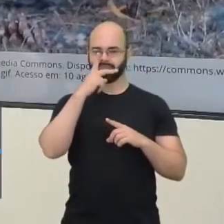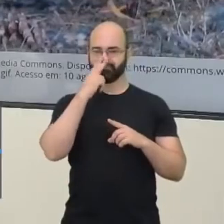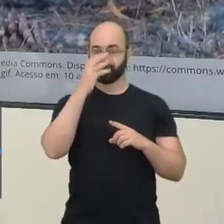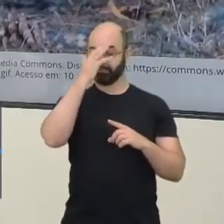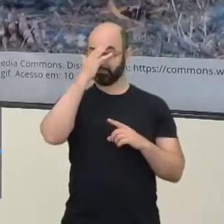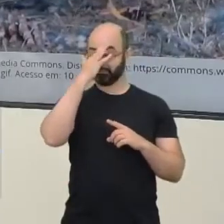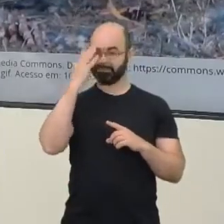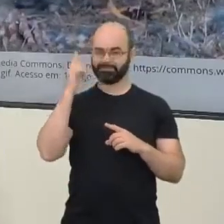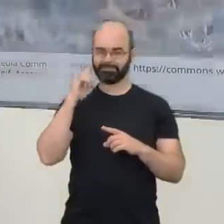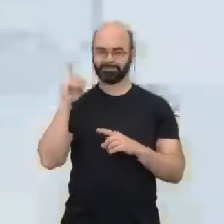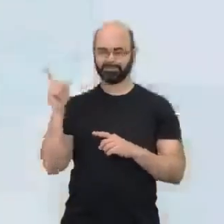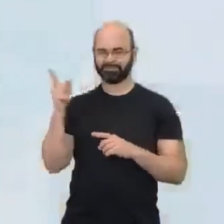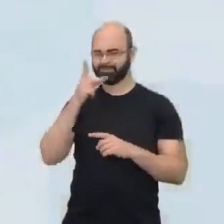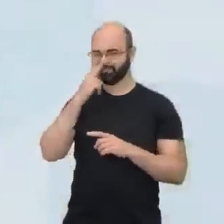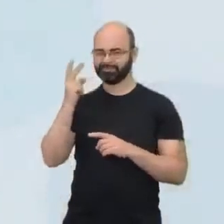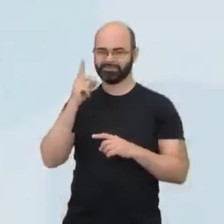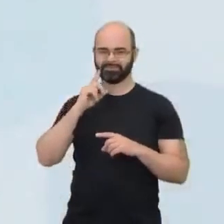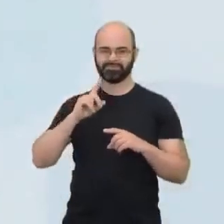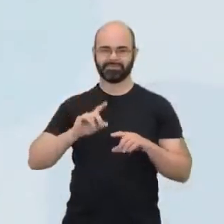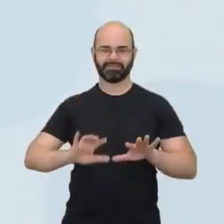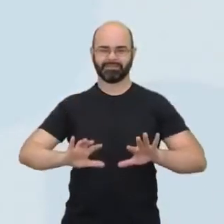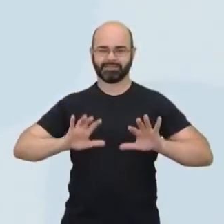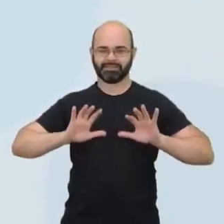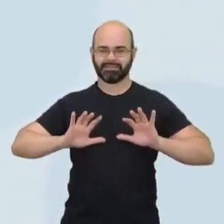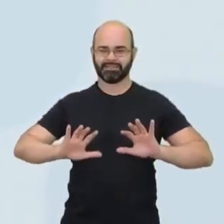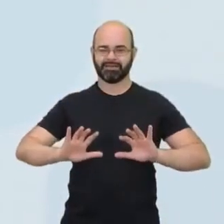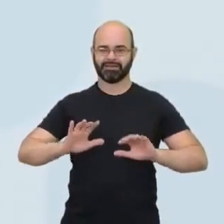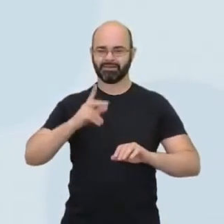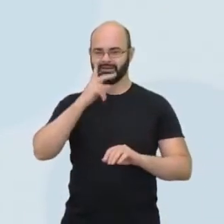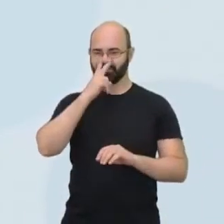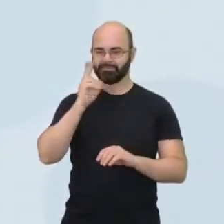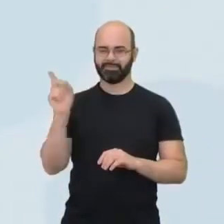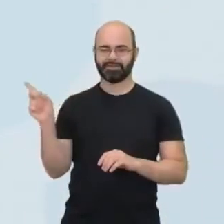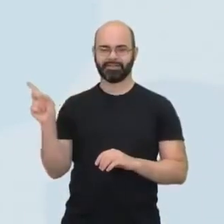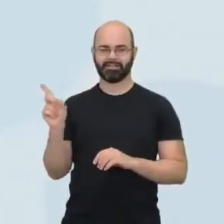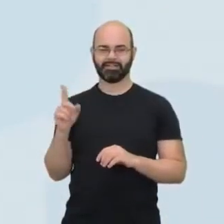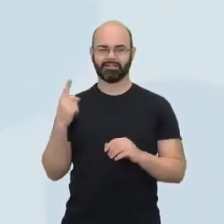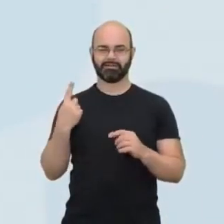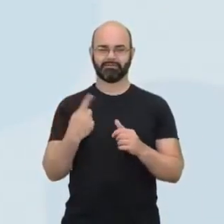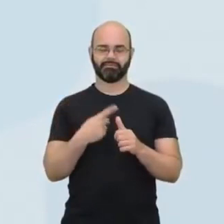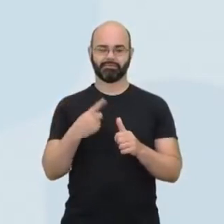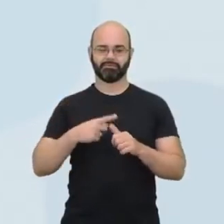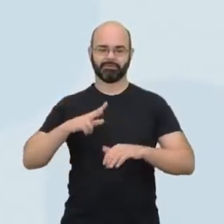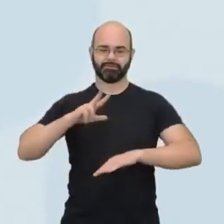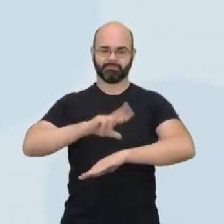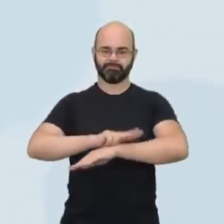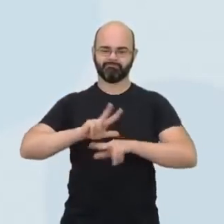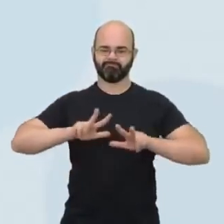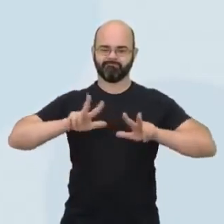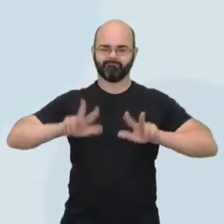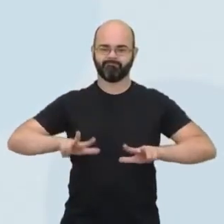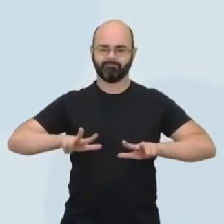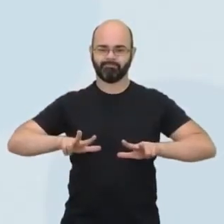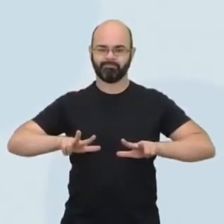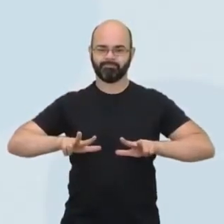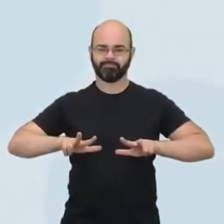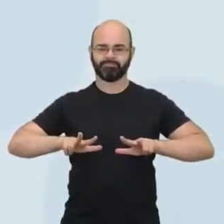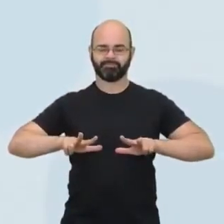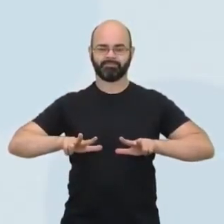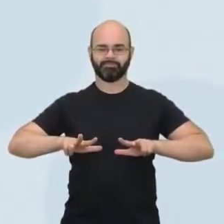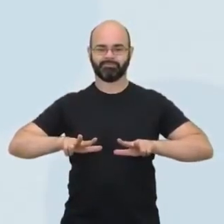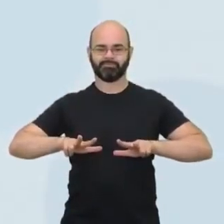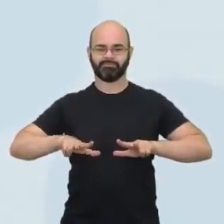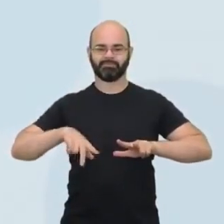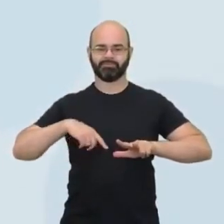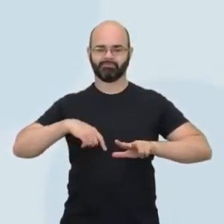ali, né? Pegando a presa ali que ela prendeu primeiro, né? Daí vem presa, né? Ela prendeu primeiro nas suas garras lá e